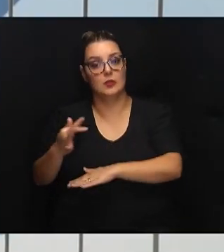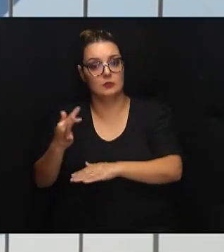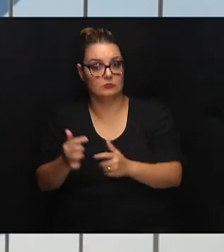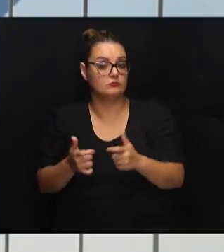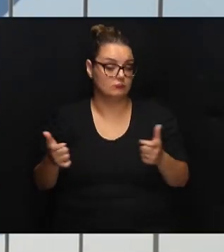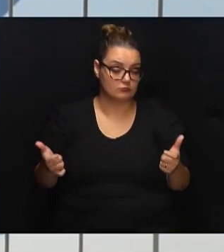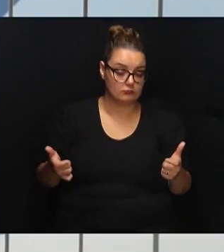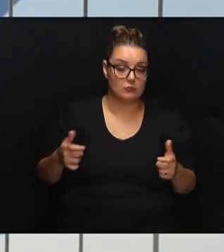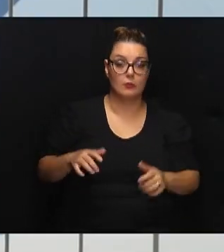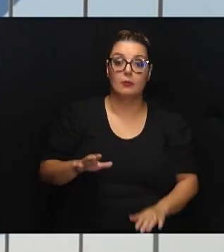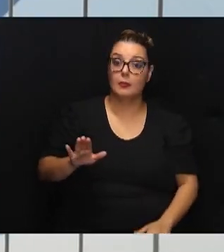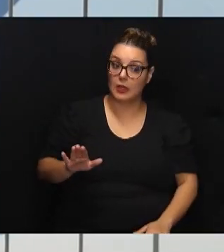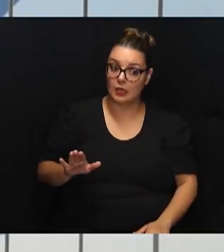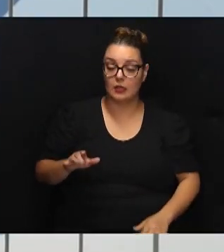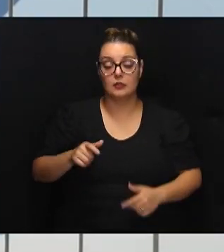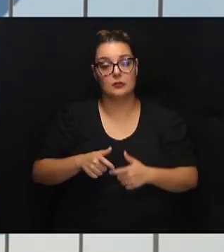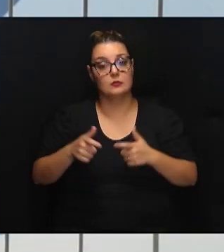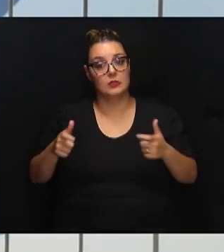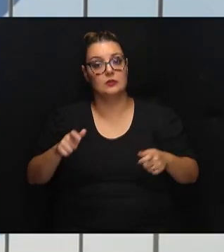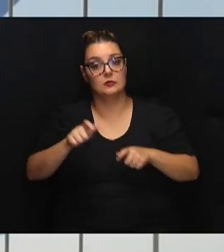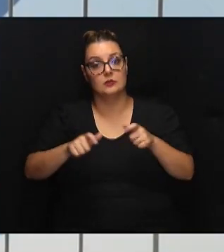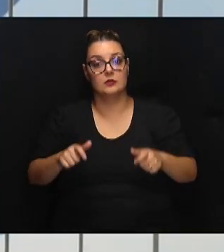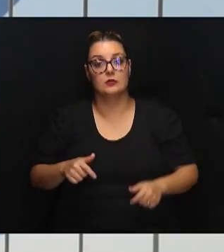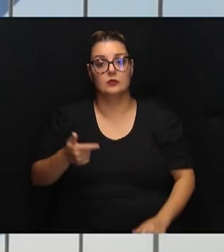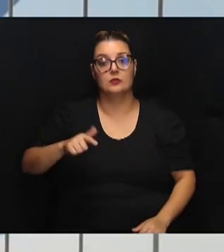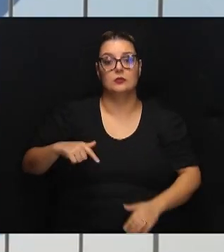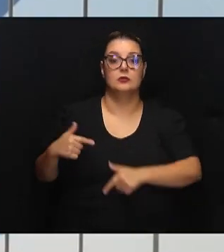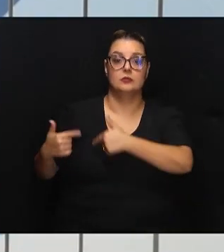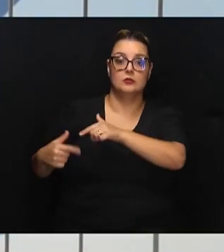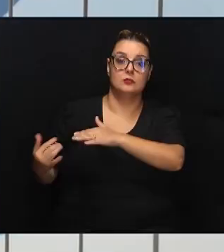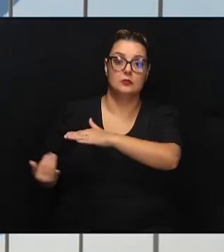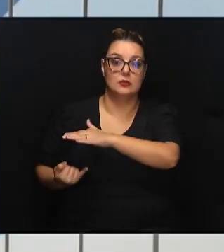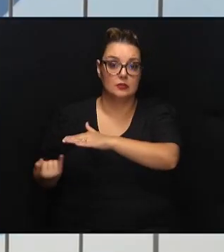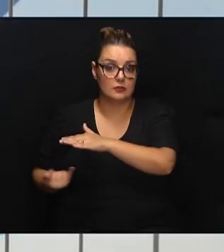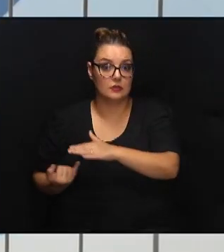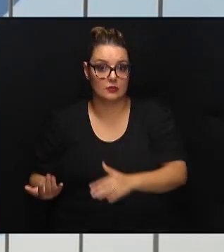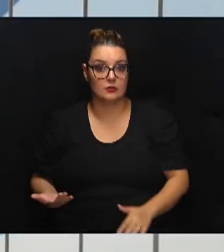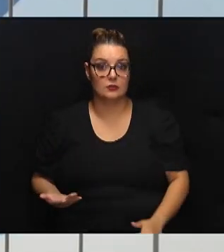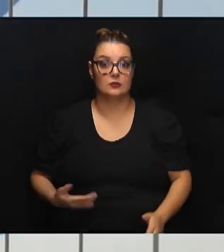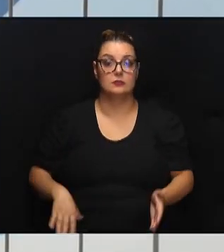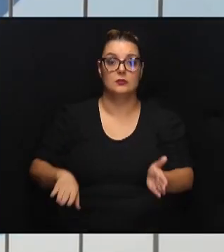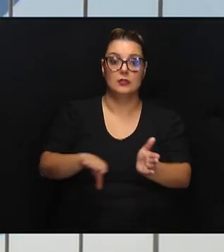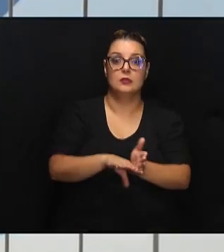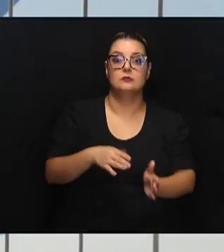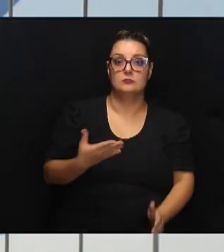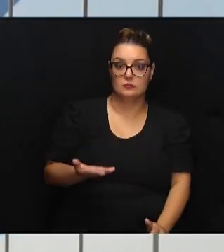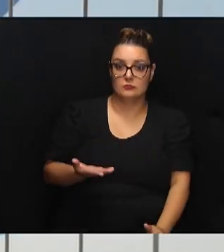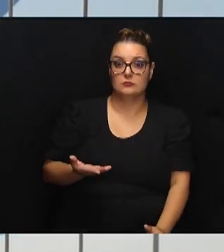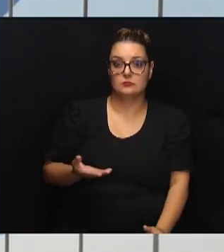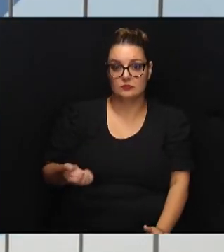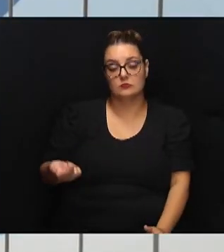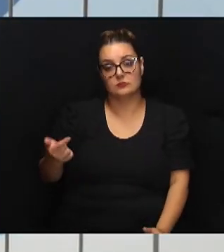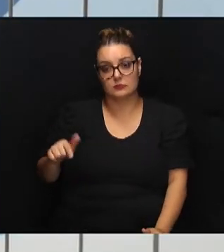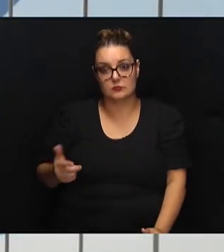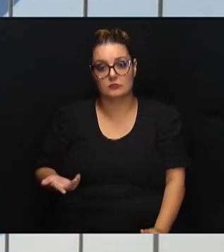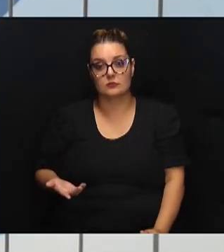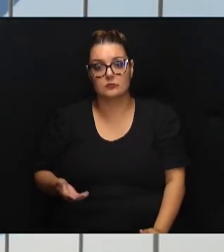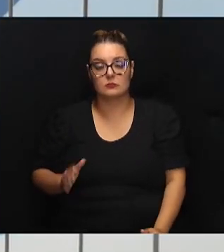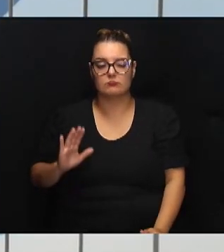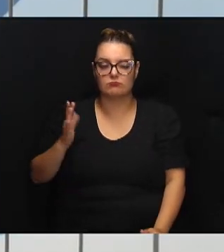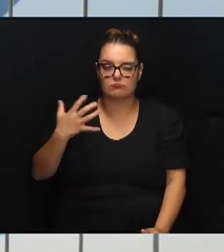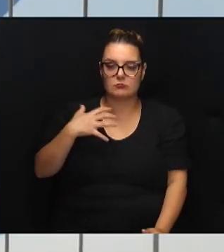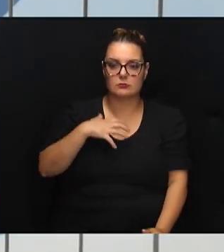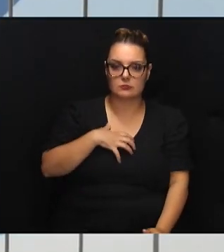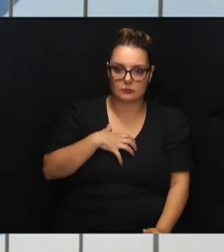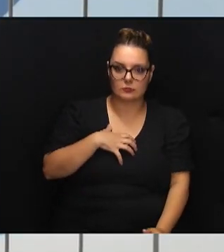maioria das pessoas, eles continuaram trabalhando nessa informalidade. E aí vem novamente, aquela falsa sensação de que